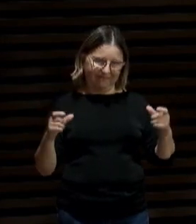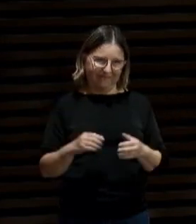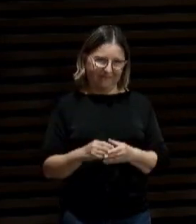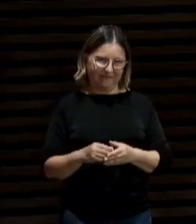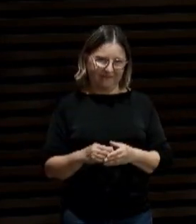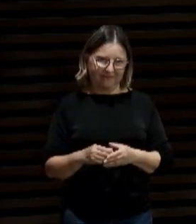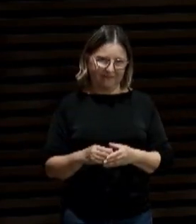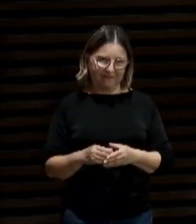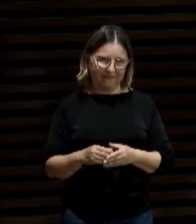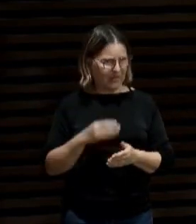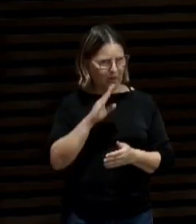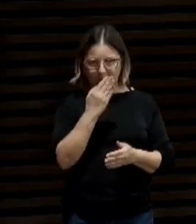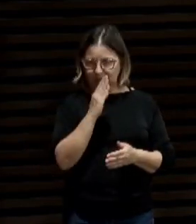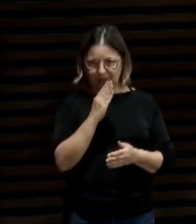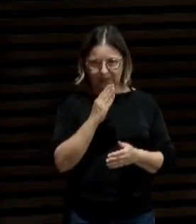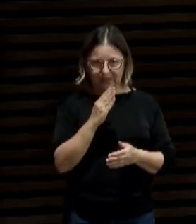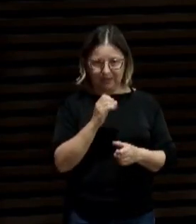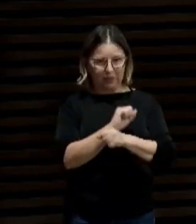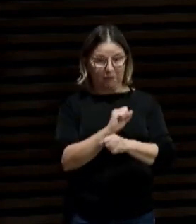se iluda com a expectativa de um mundo melhor.